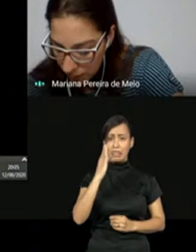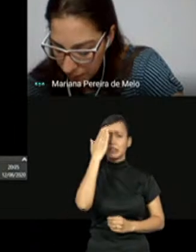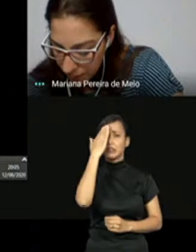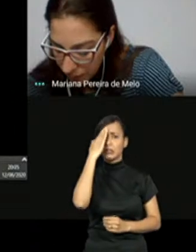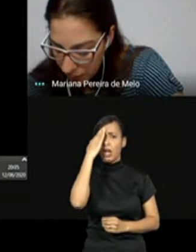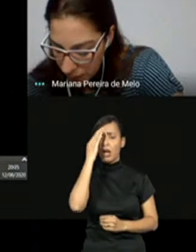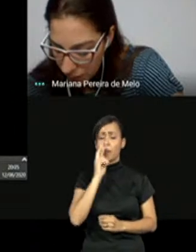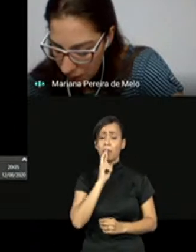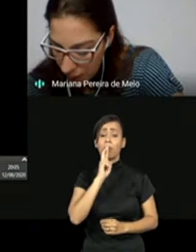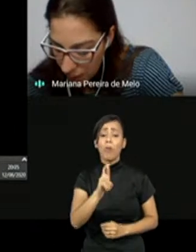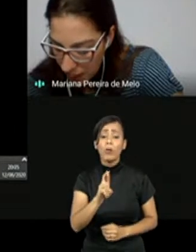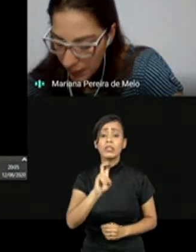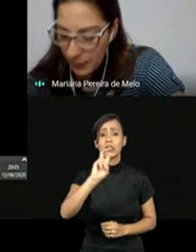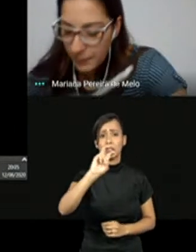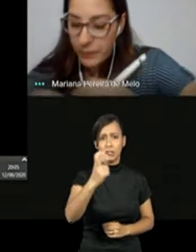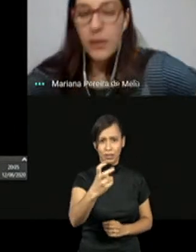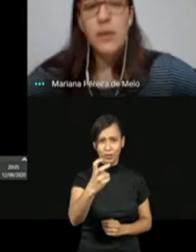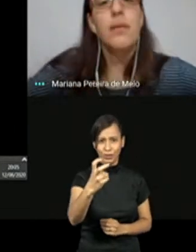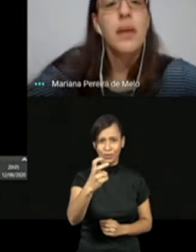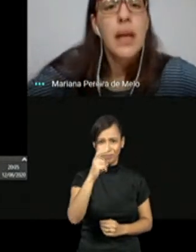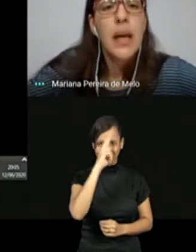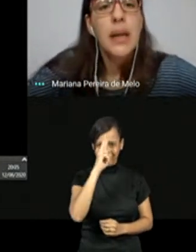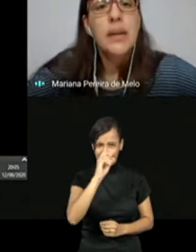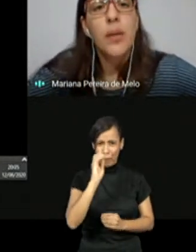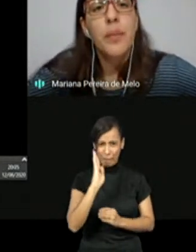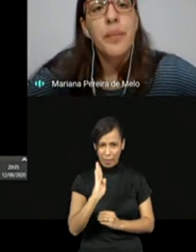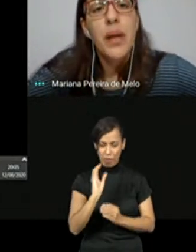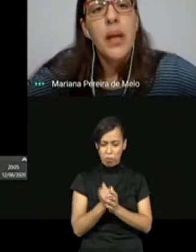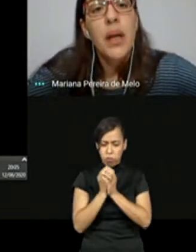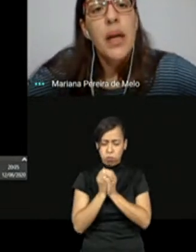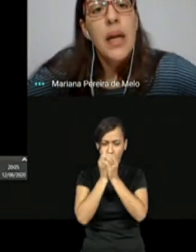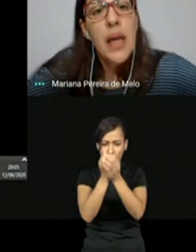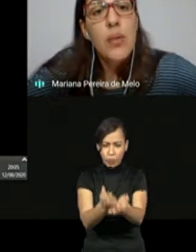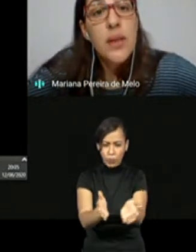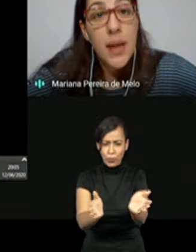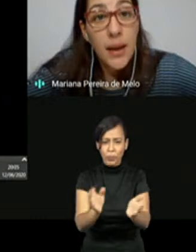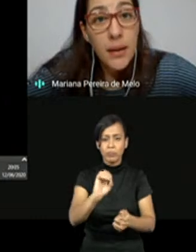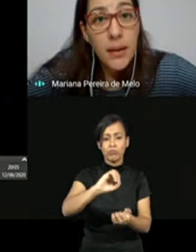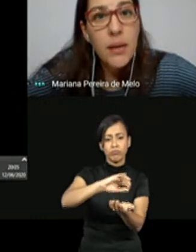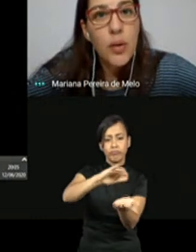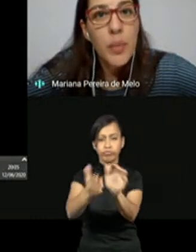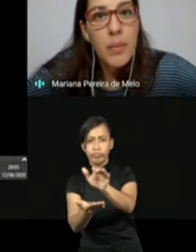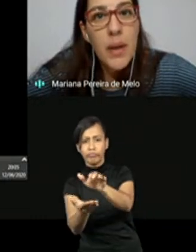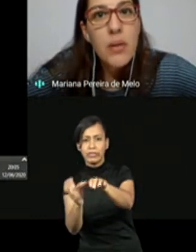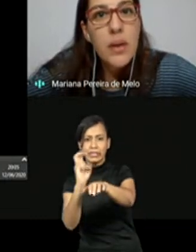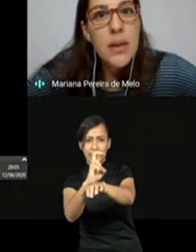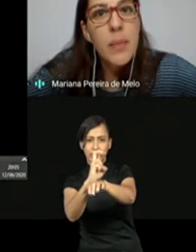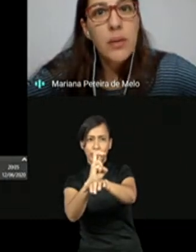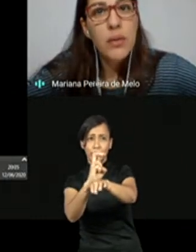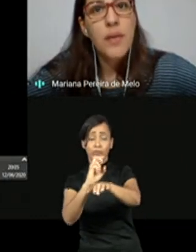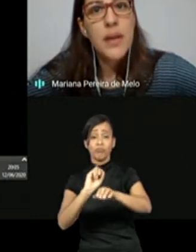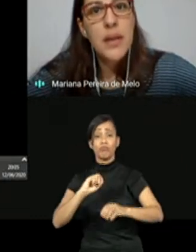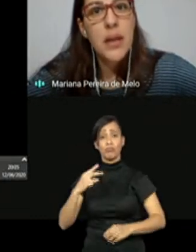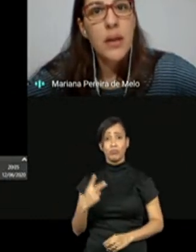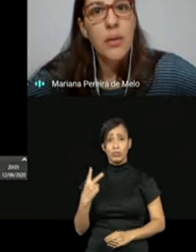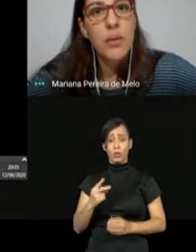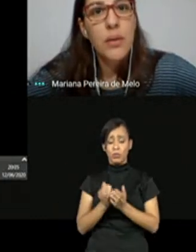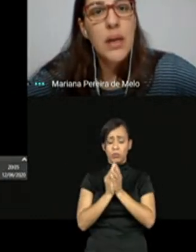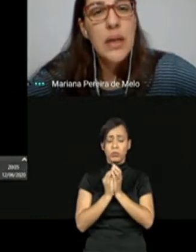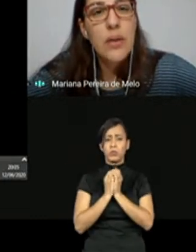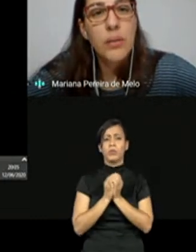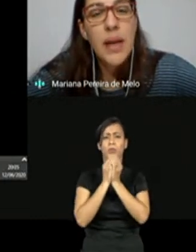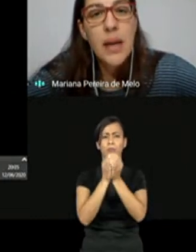5. Deixa eu só retomar aqui. Então, eu sei que o primeiro lançamento deu face